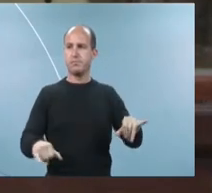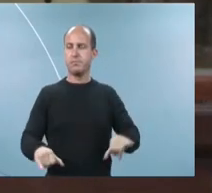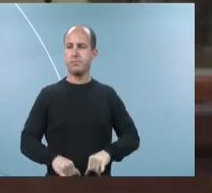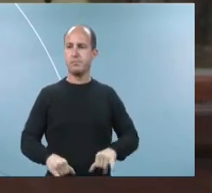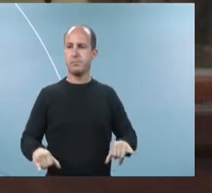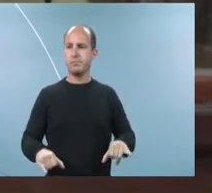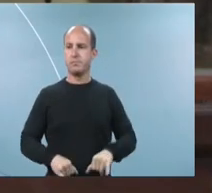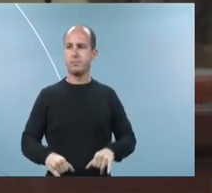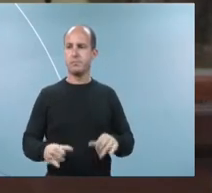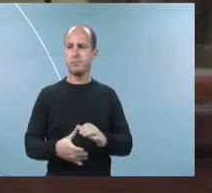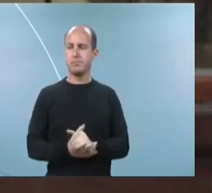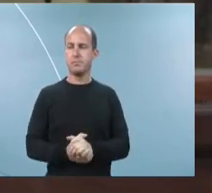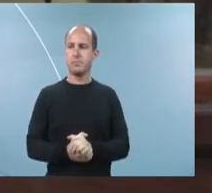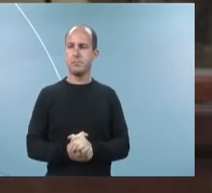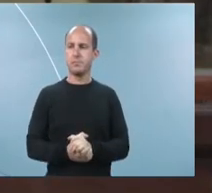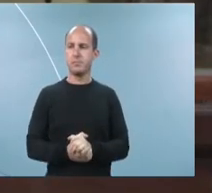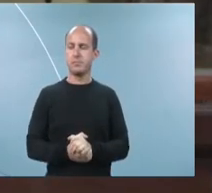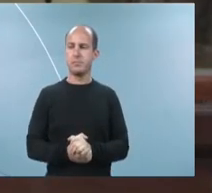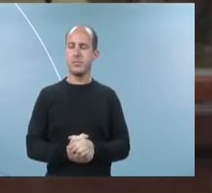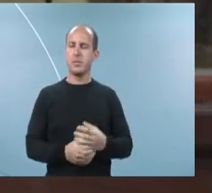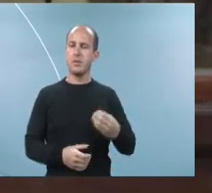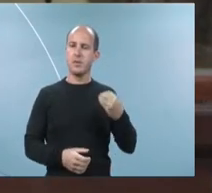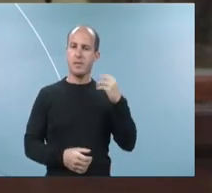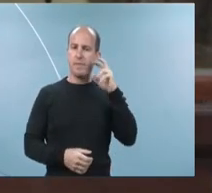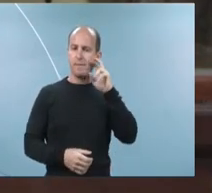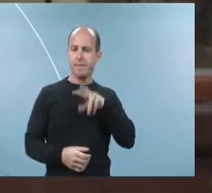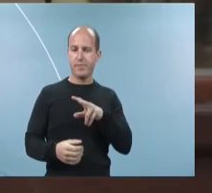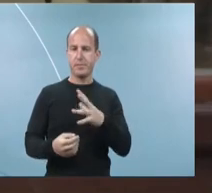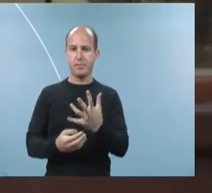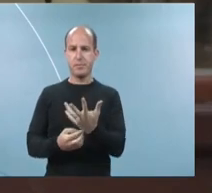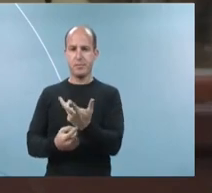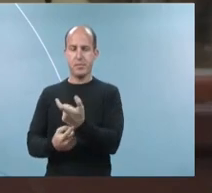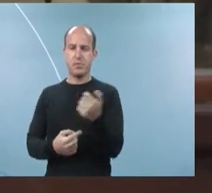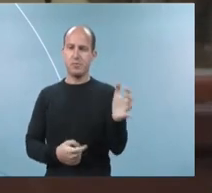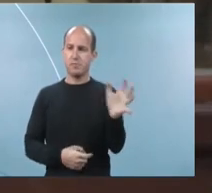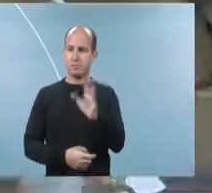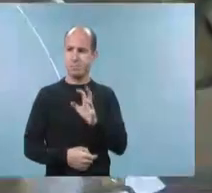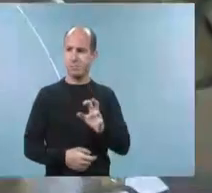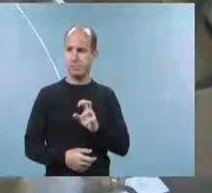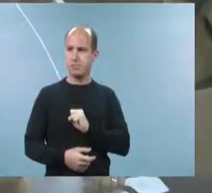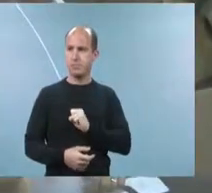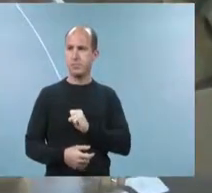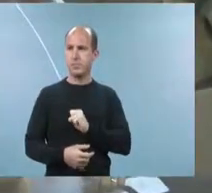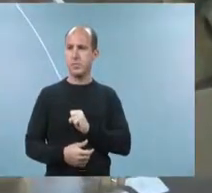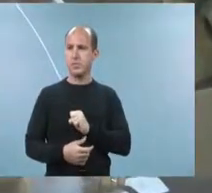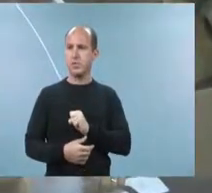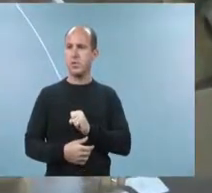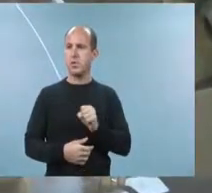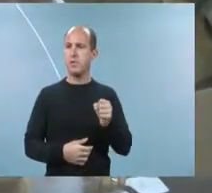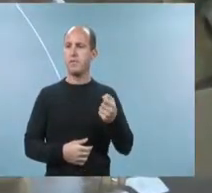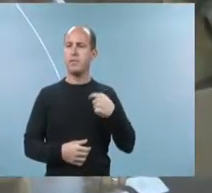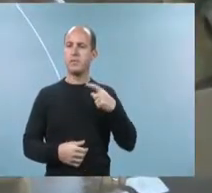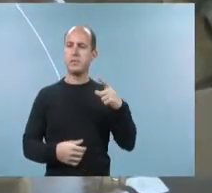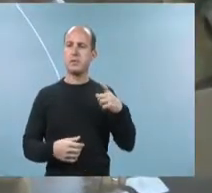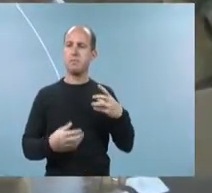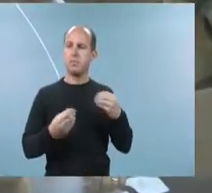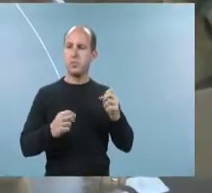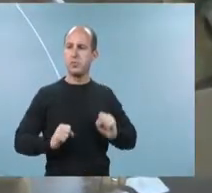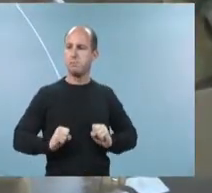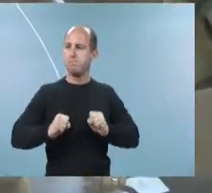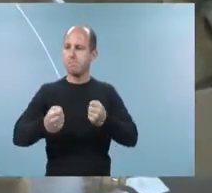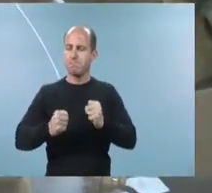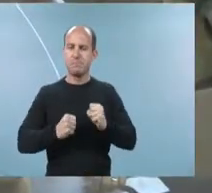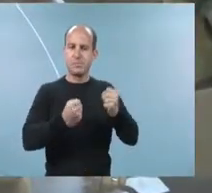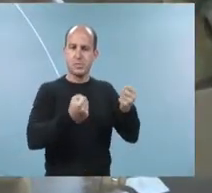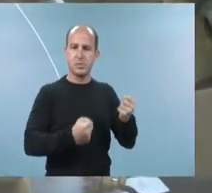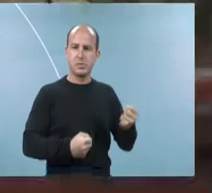amargura. Viver do artesanato é um ato de amor, pois são muitos os desafios que eles causam